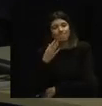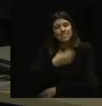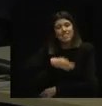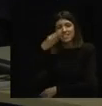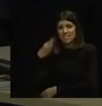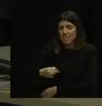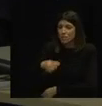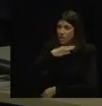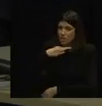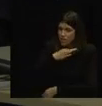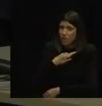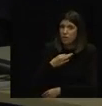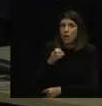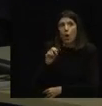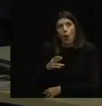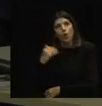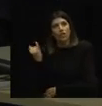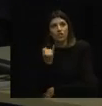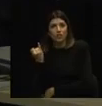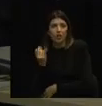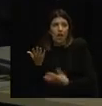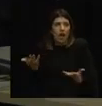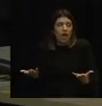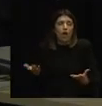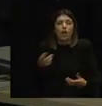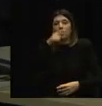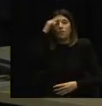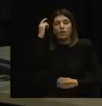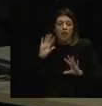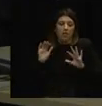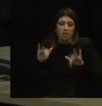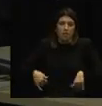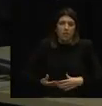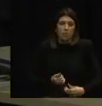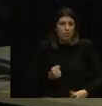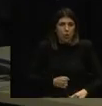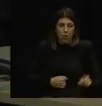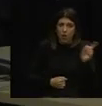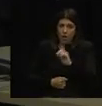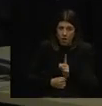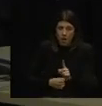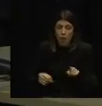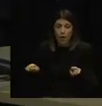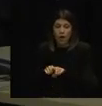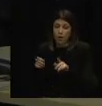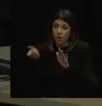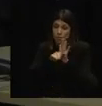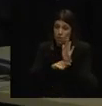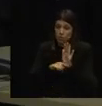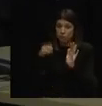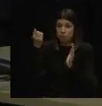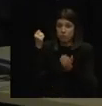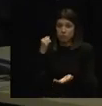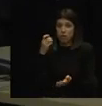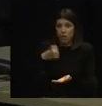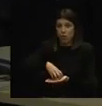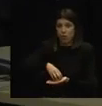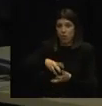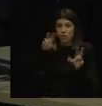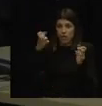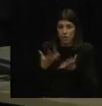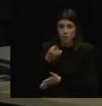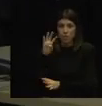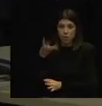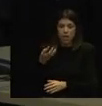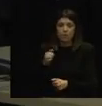certamente porque as famílias e instituições deixaram de sentir dificuldades, isto apesar do Pilar 4, uma cidade solidária,